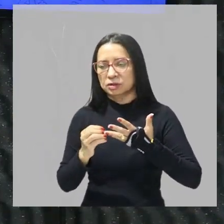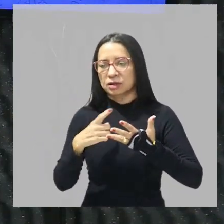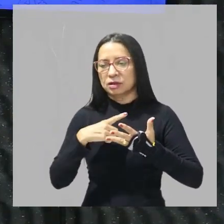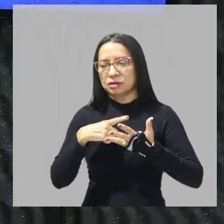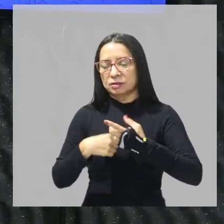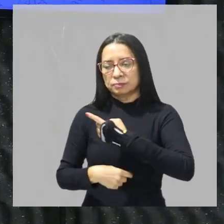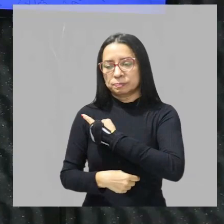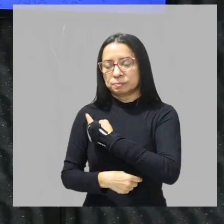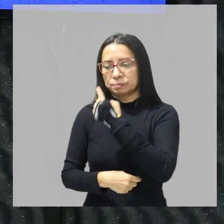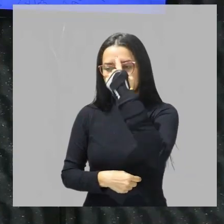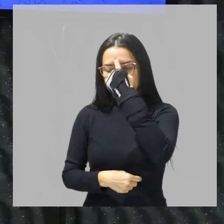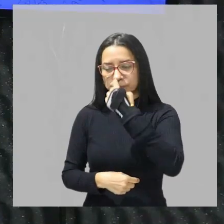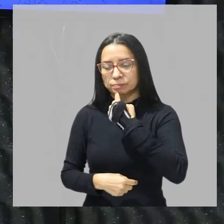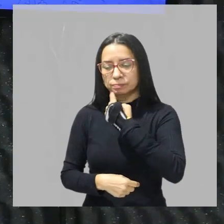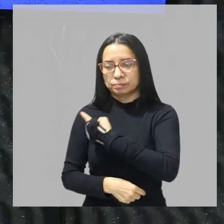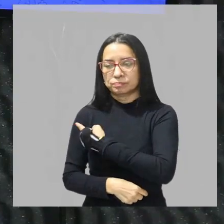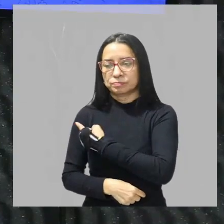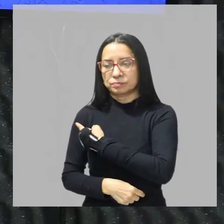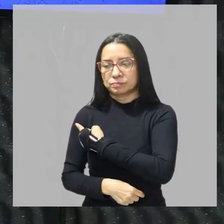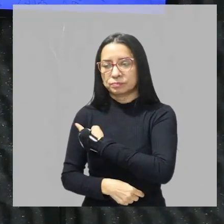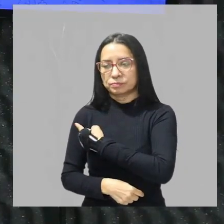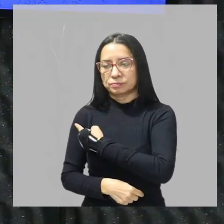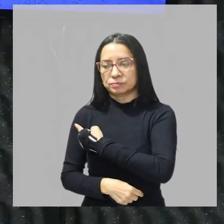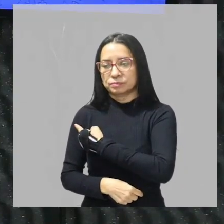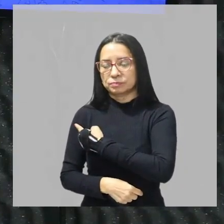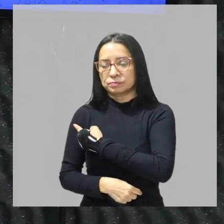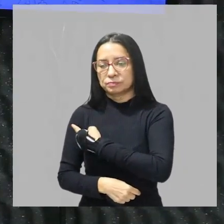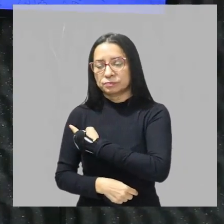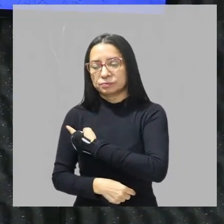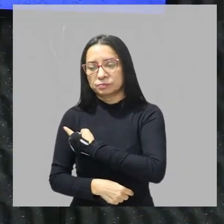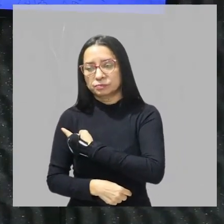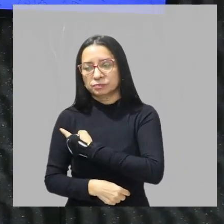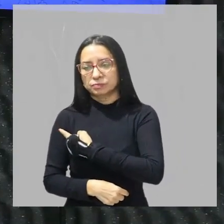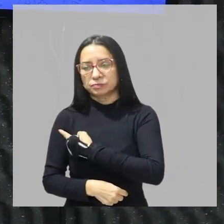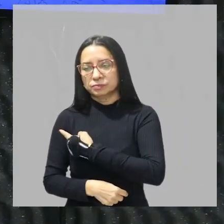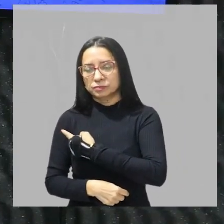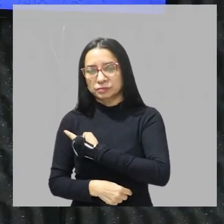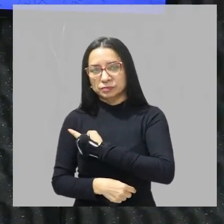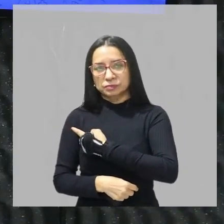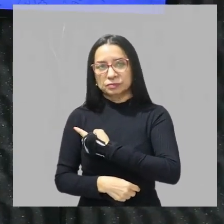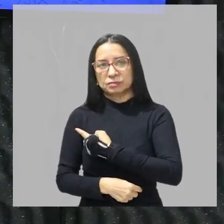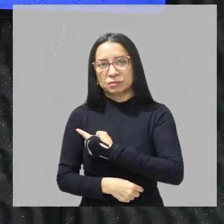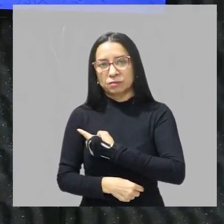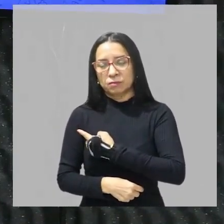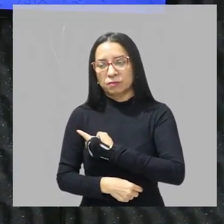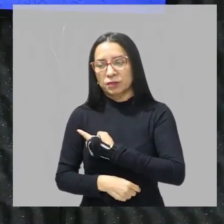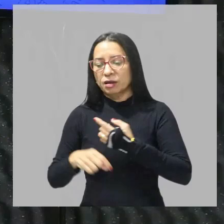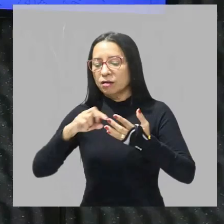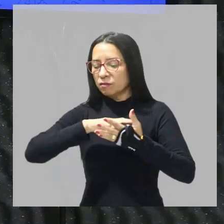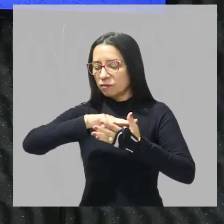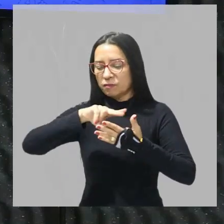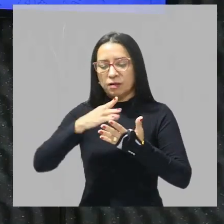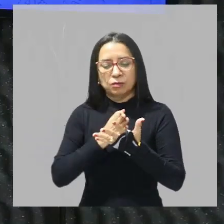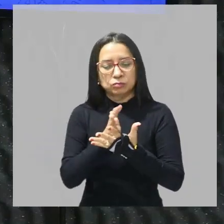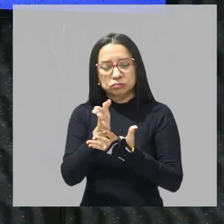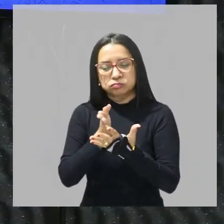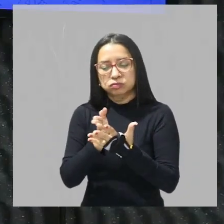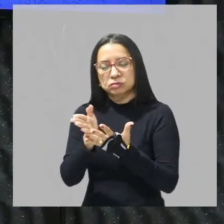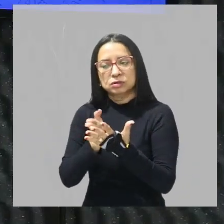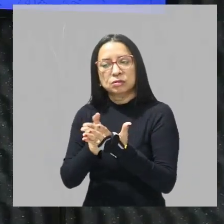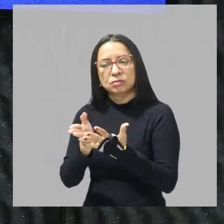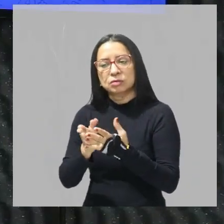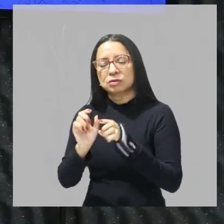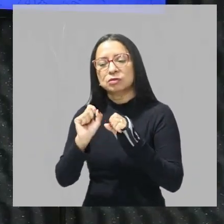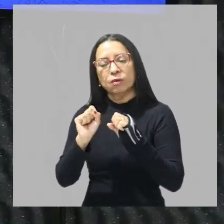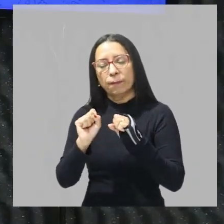eu tenho essa outra aqui, esta outra aqui, tá? Olha aqui, vários caminhos pelos